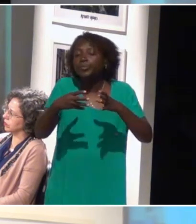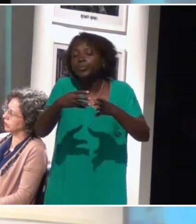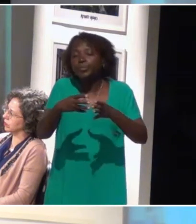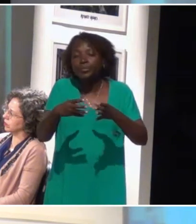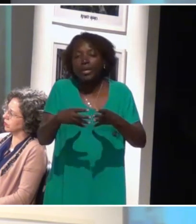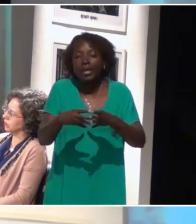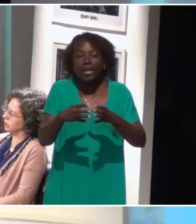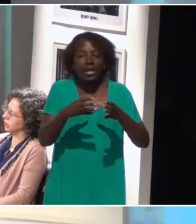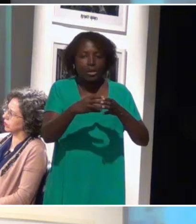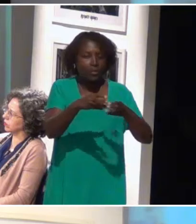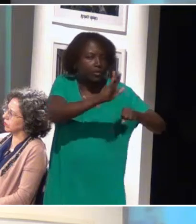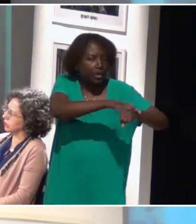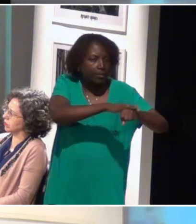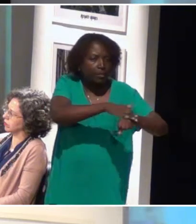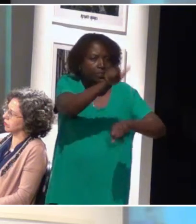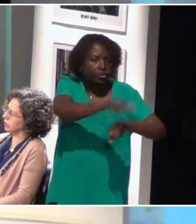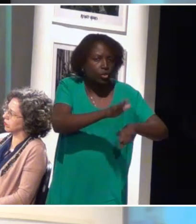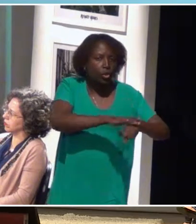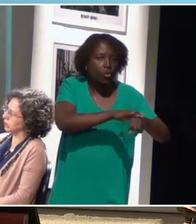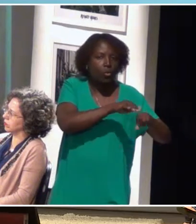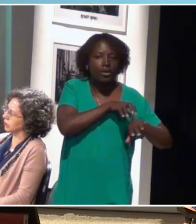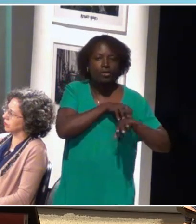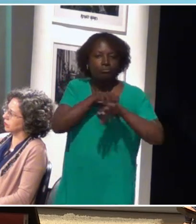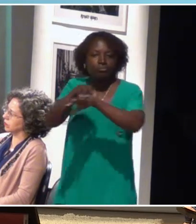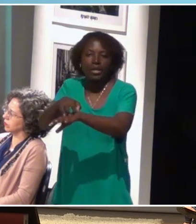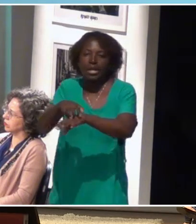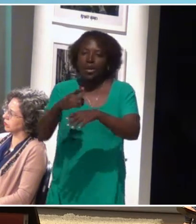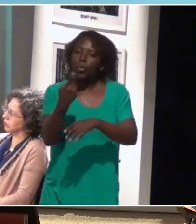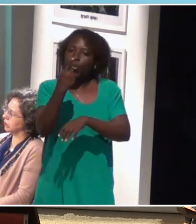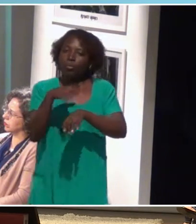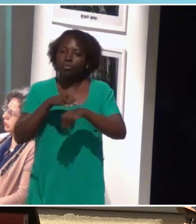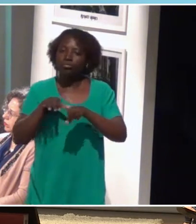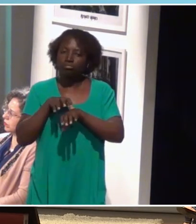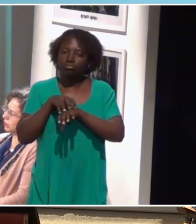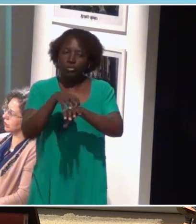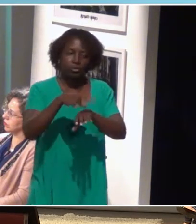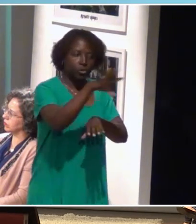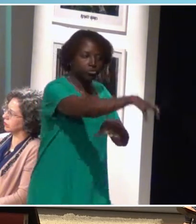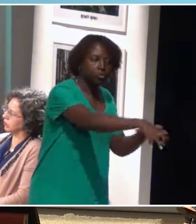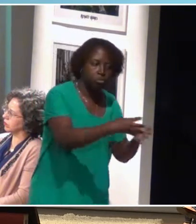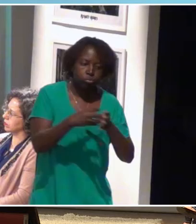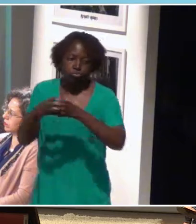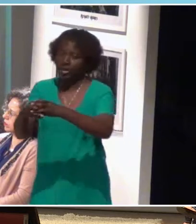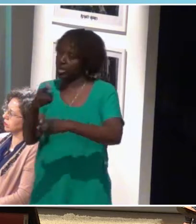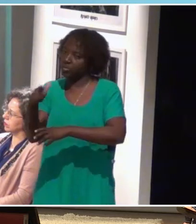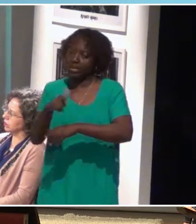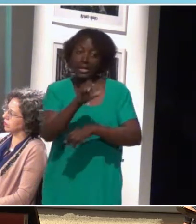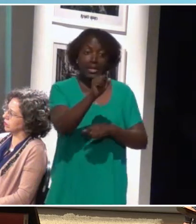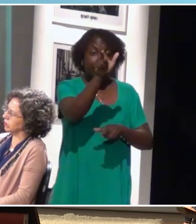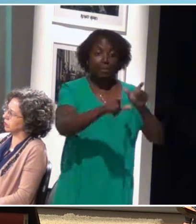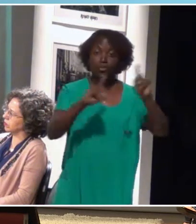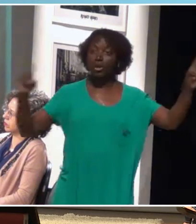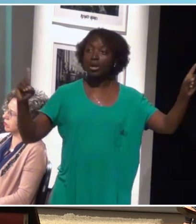do seu transporte mesmo. Não tem um transporte que vai levar eles. Então, acaba que esse deslocamento perde